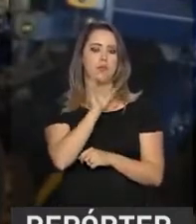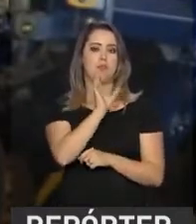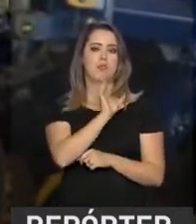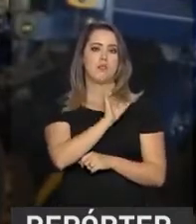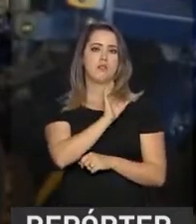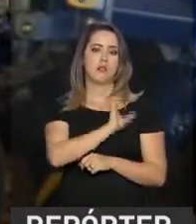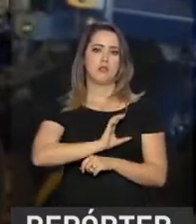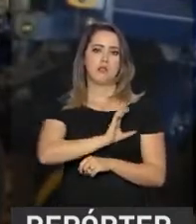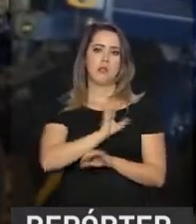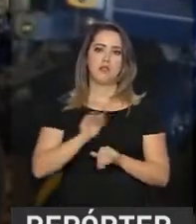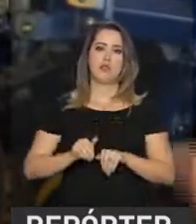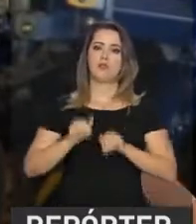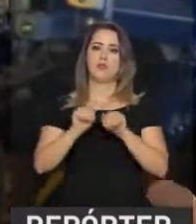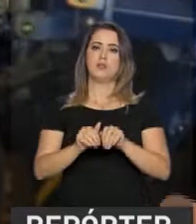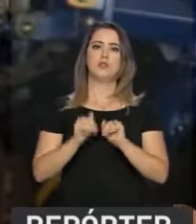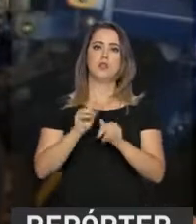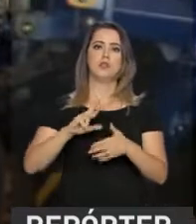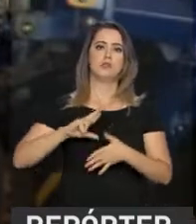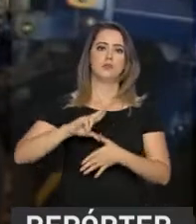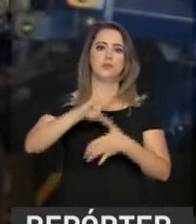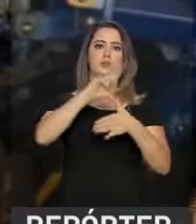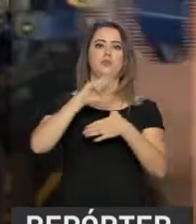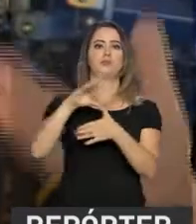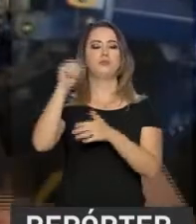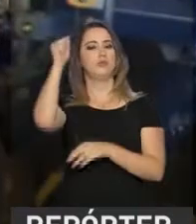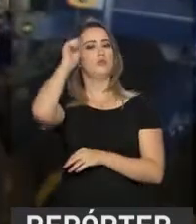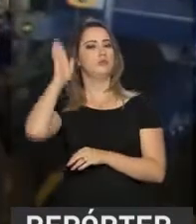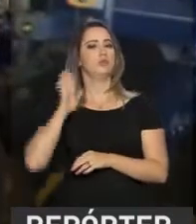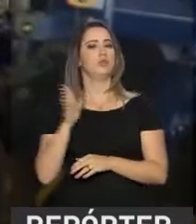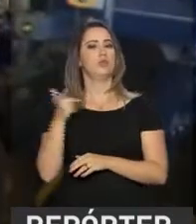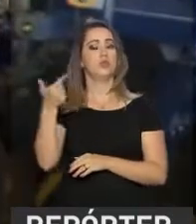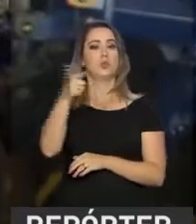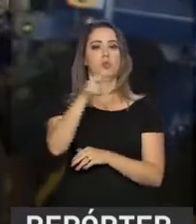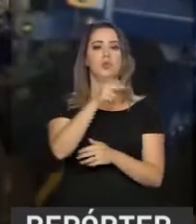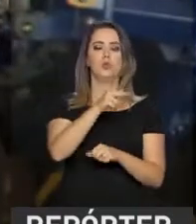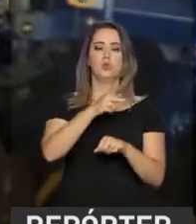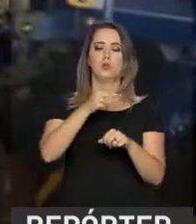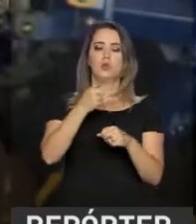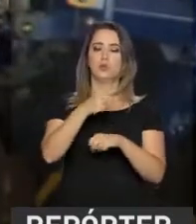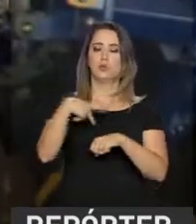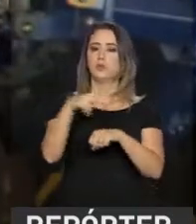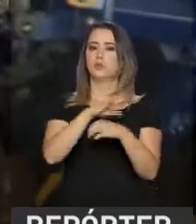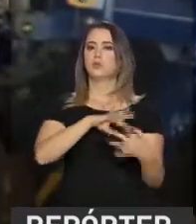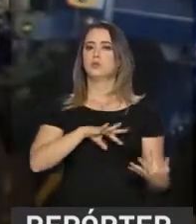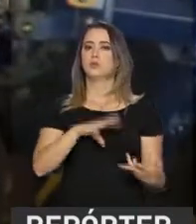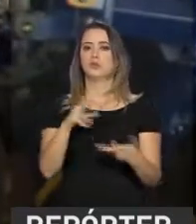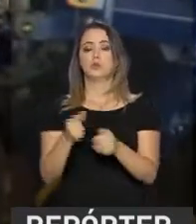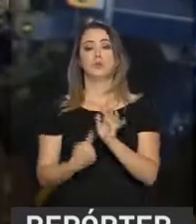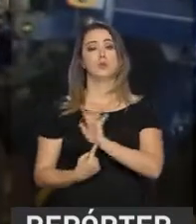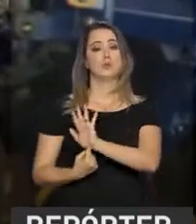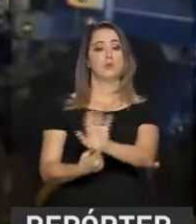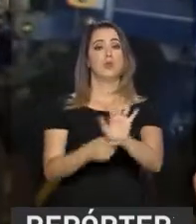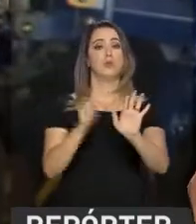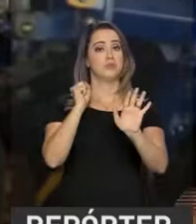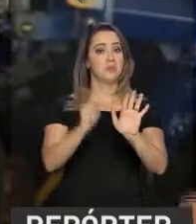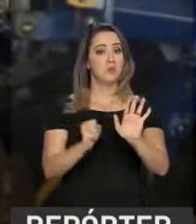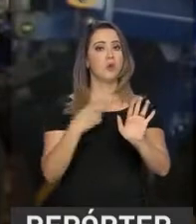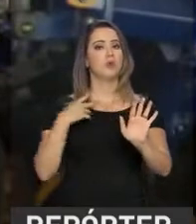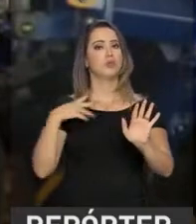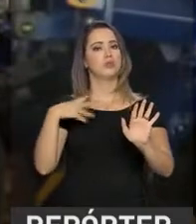Austrália, América Latina, África e para o resto do mundo. Então, isso demonstra a competência e